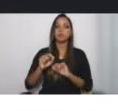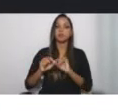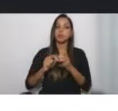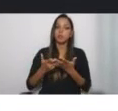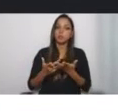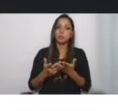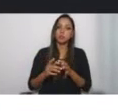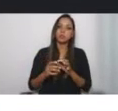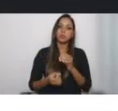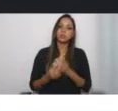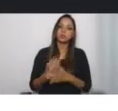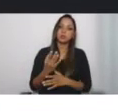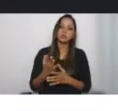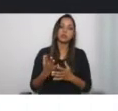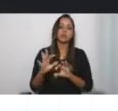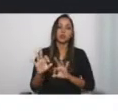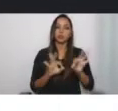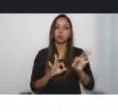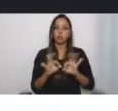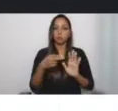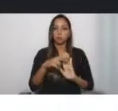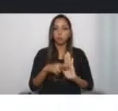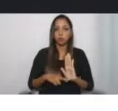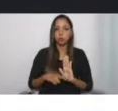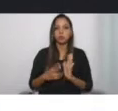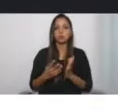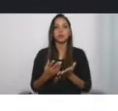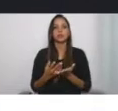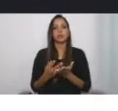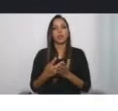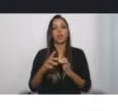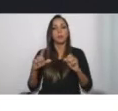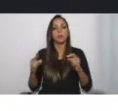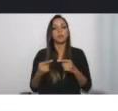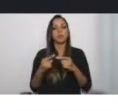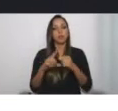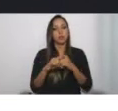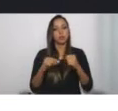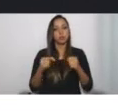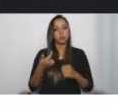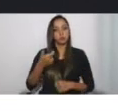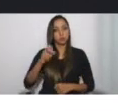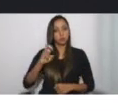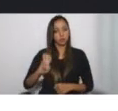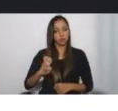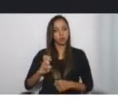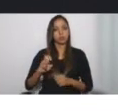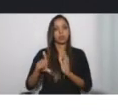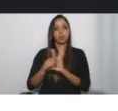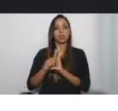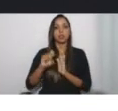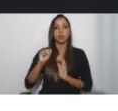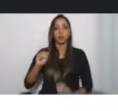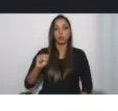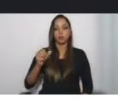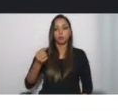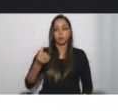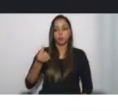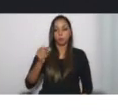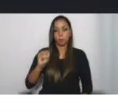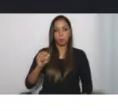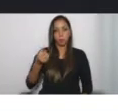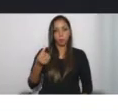Parmim, o sistema de registro de preço previsto no artigo 15 da Lei 8.666, de 21 de junho de 93, e no artigo